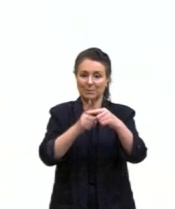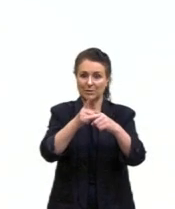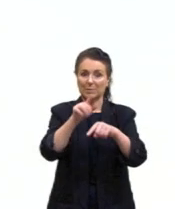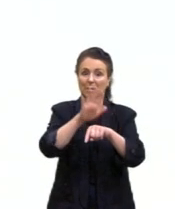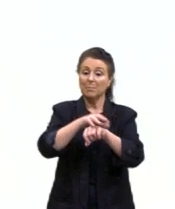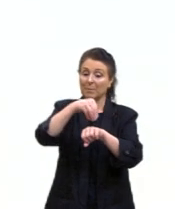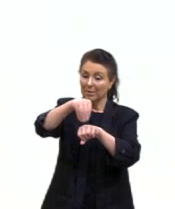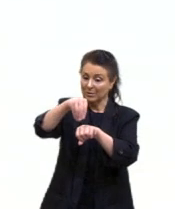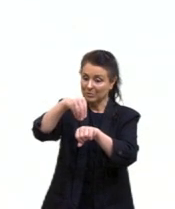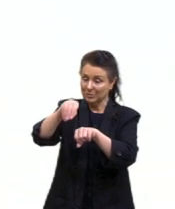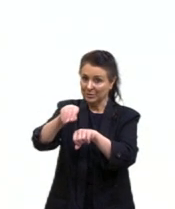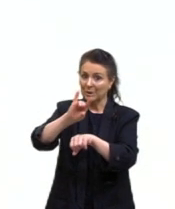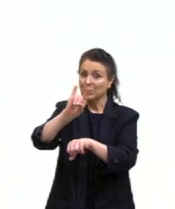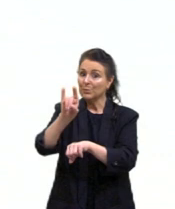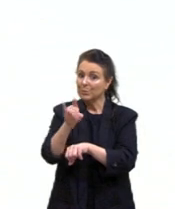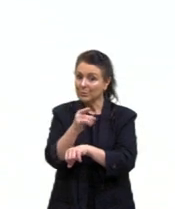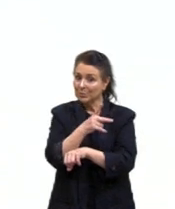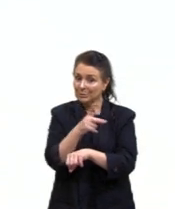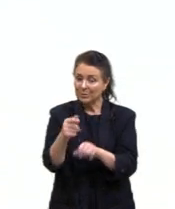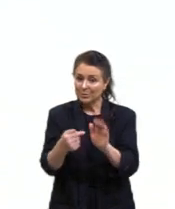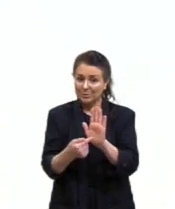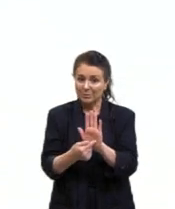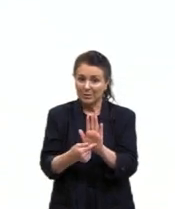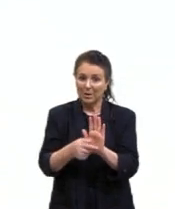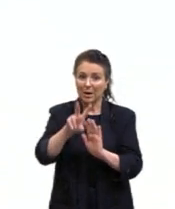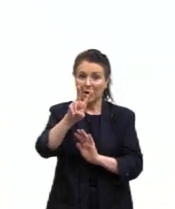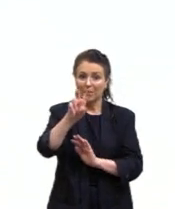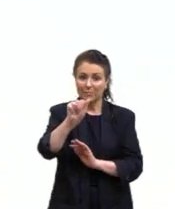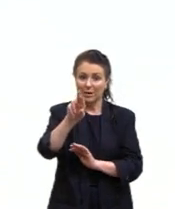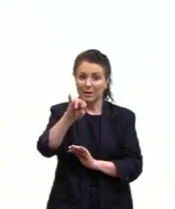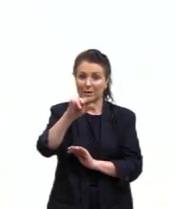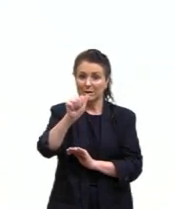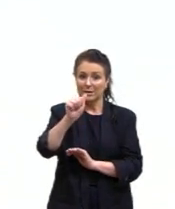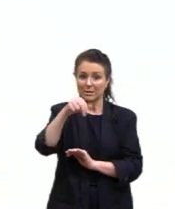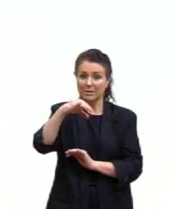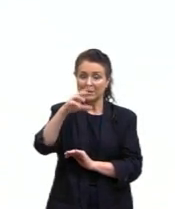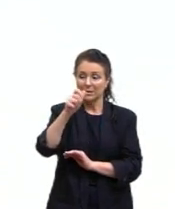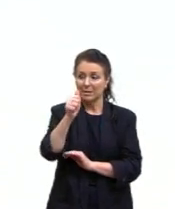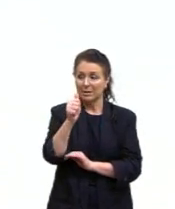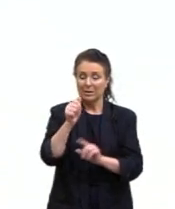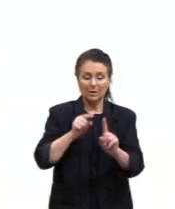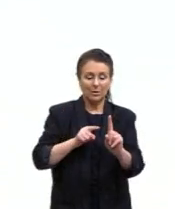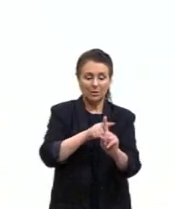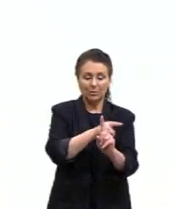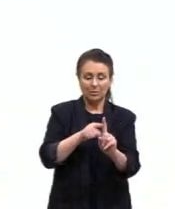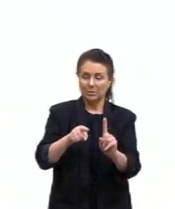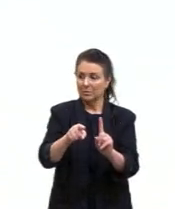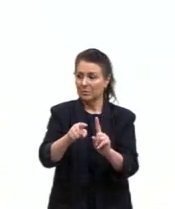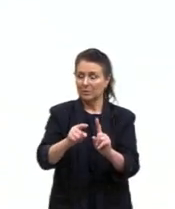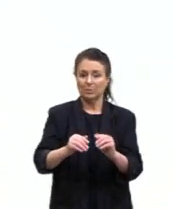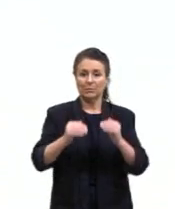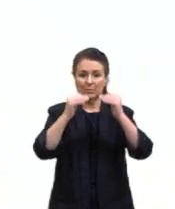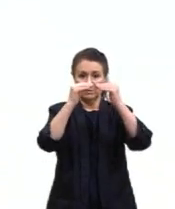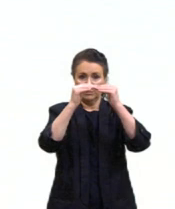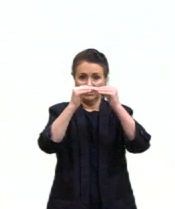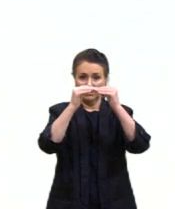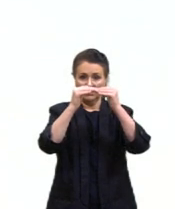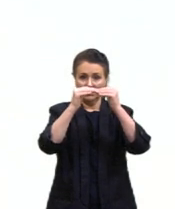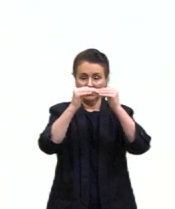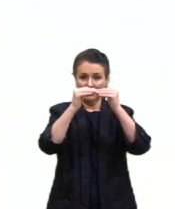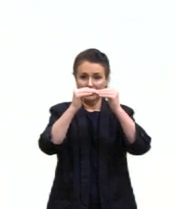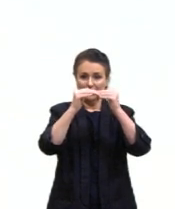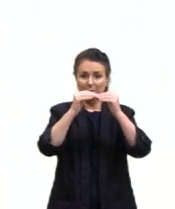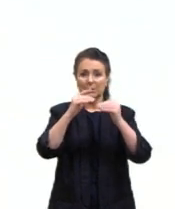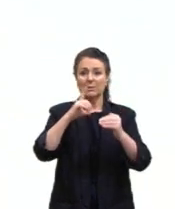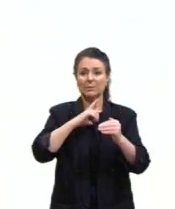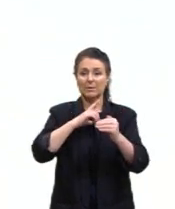o último aqui que eu trouxe para vocês a variância e o desvio padrão também do estúdio matemático que daí tem